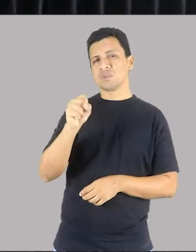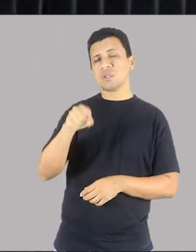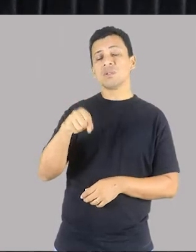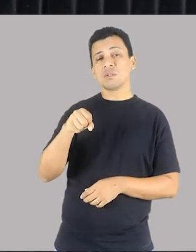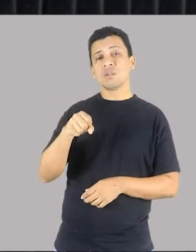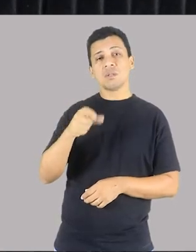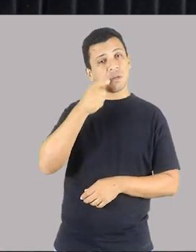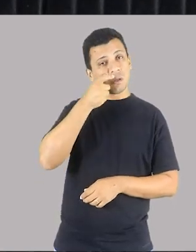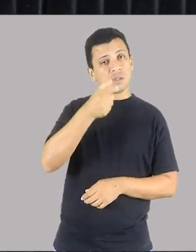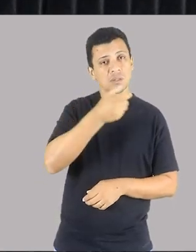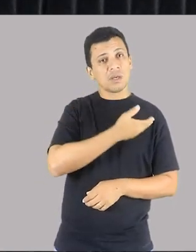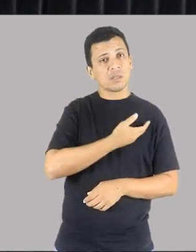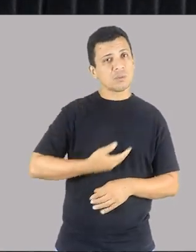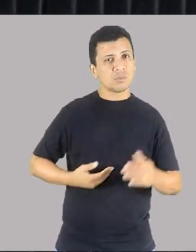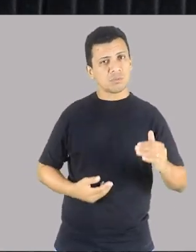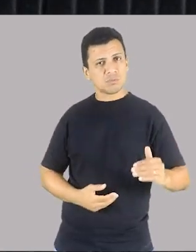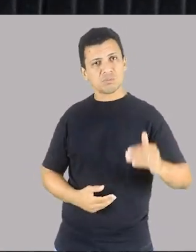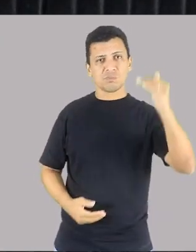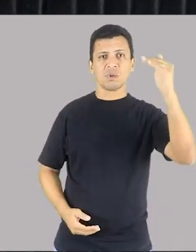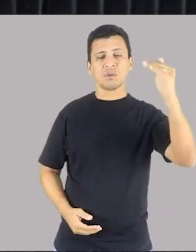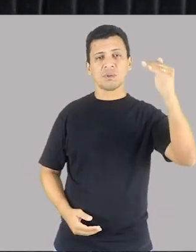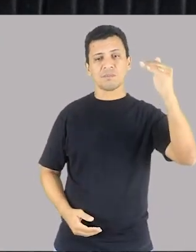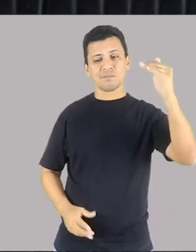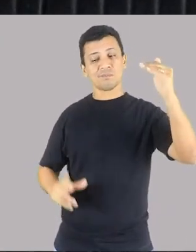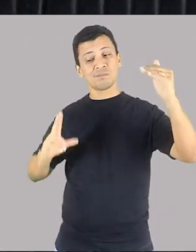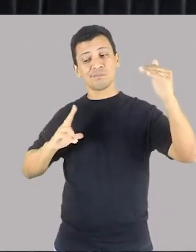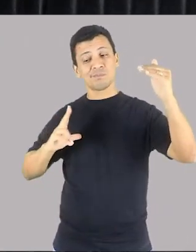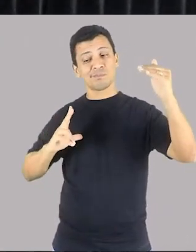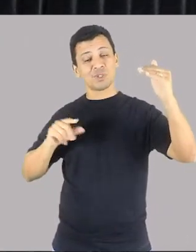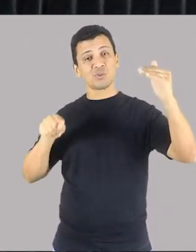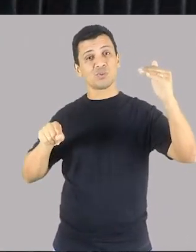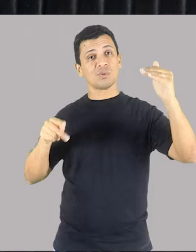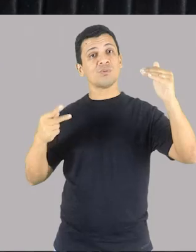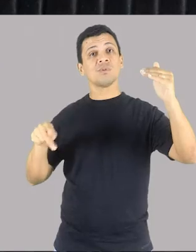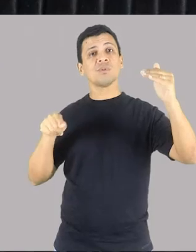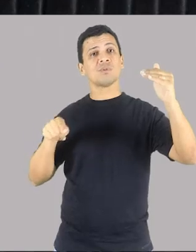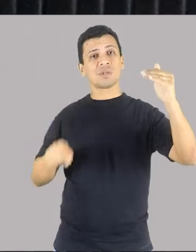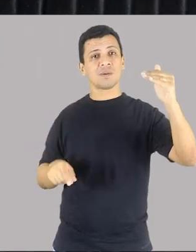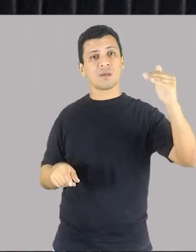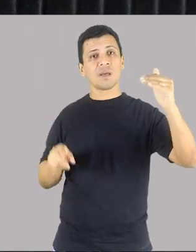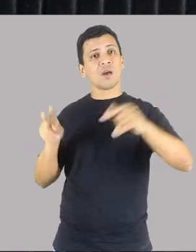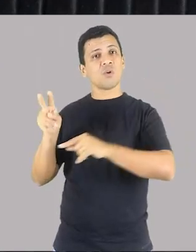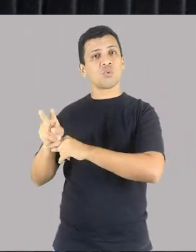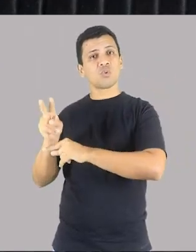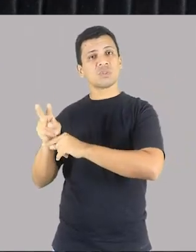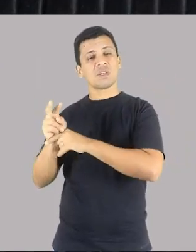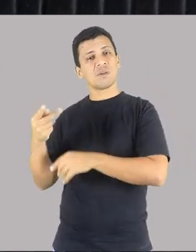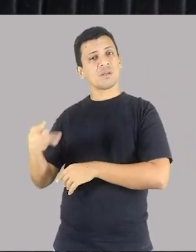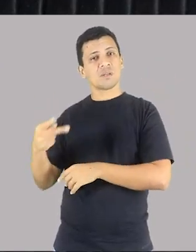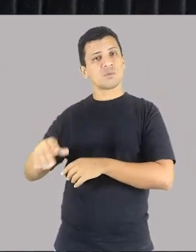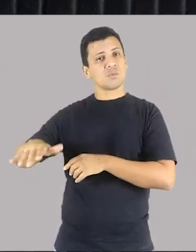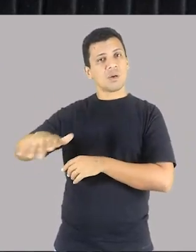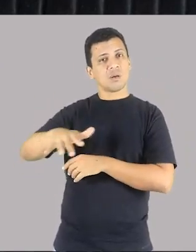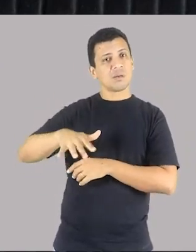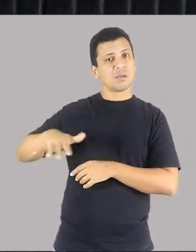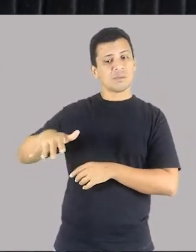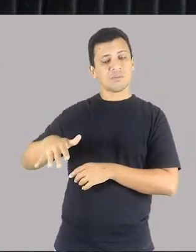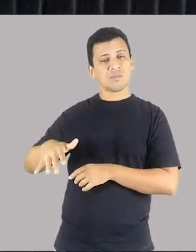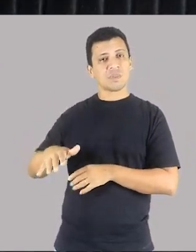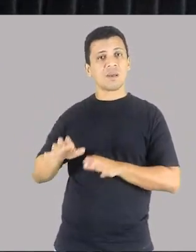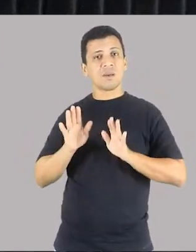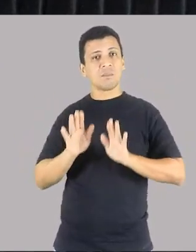sem que haja antes prévia e justa indenização, como já conversamos em outras aulas. No entanto, percebemos